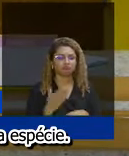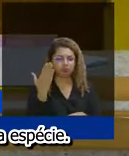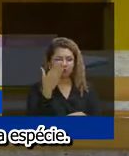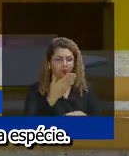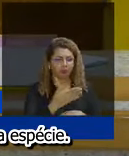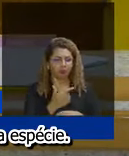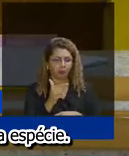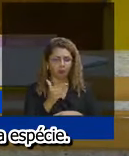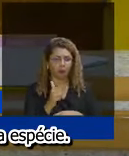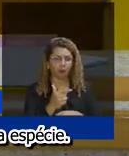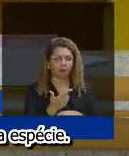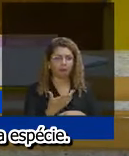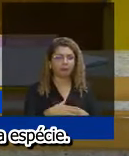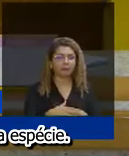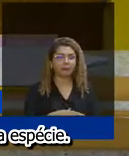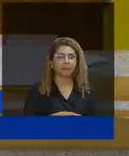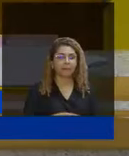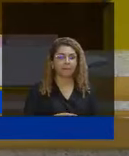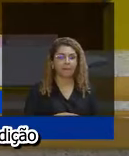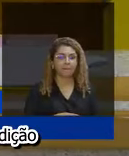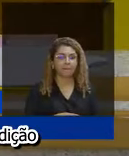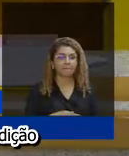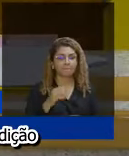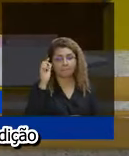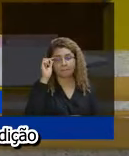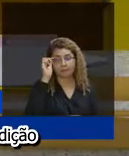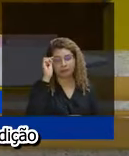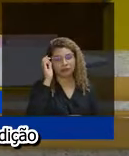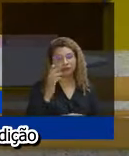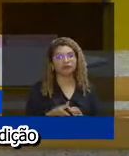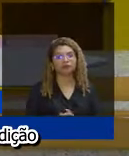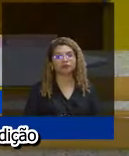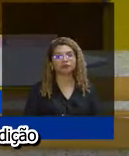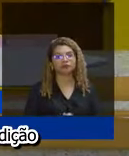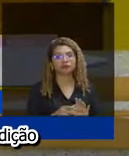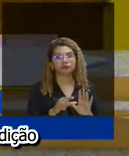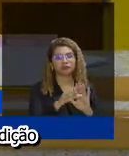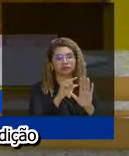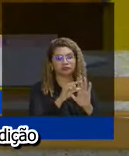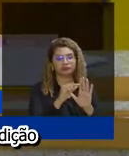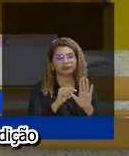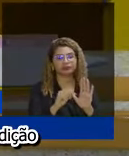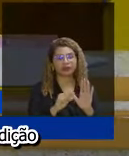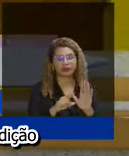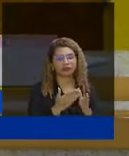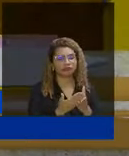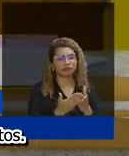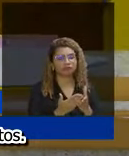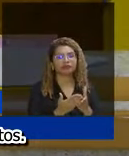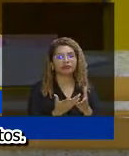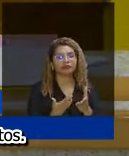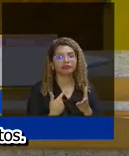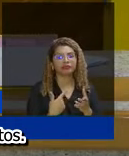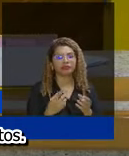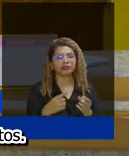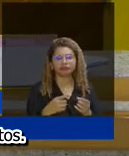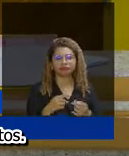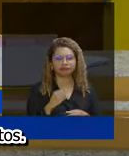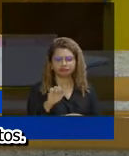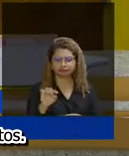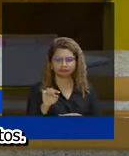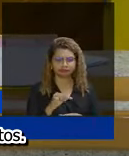que justifique o manejo dessa espécie. No caso dos autos, o embargante aponta a contradição entre a